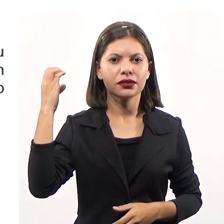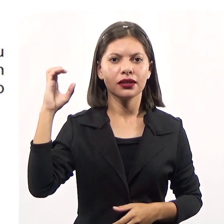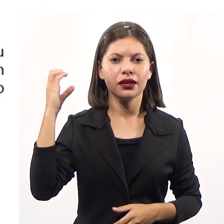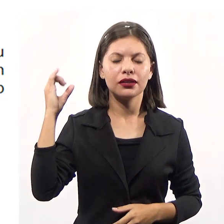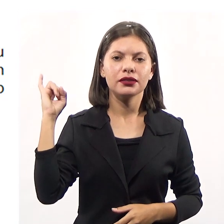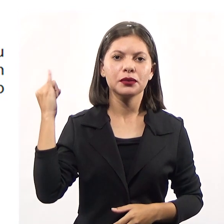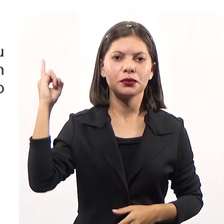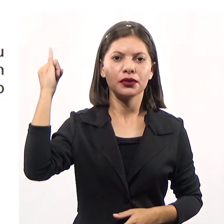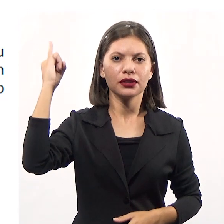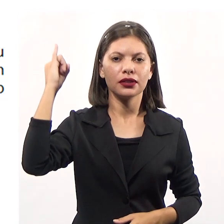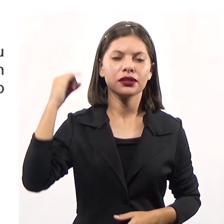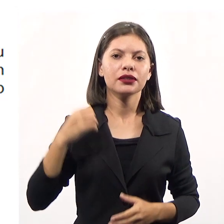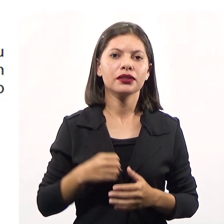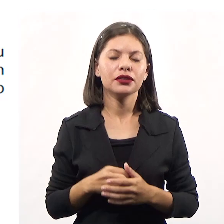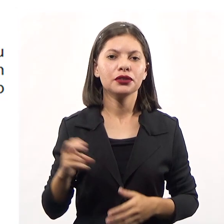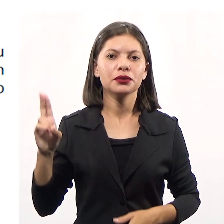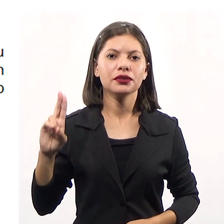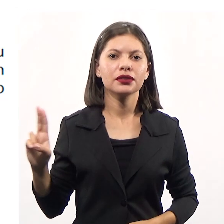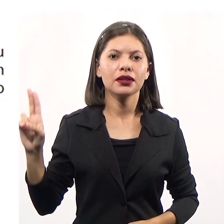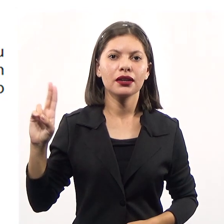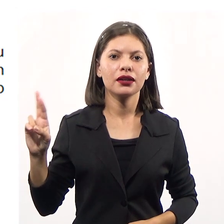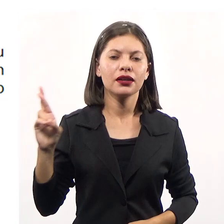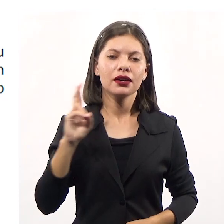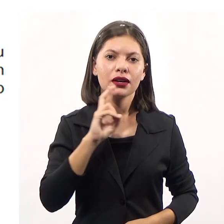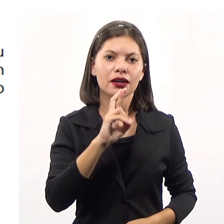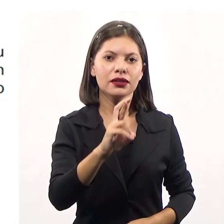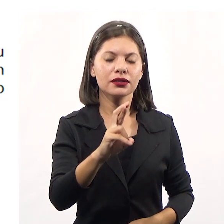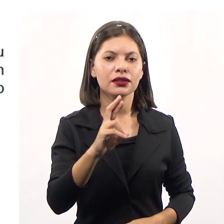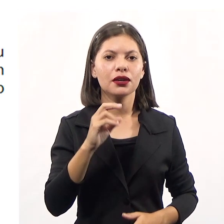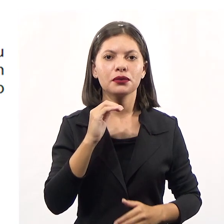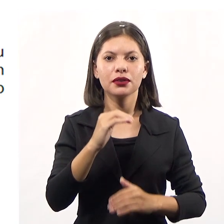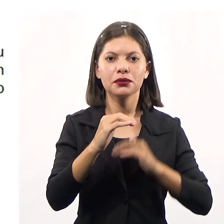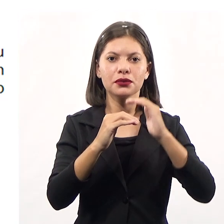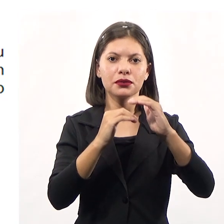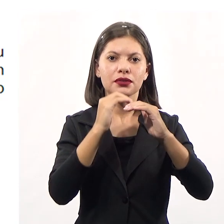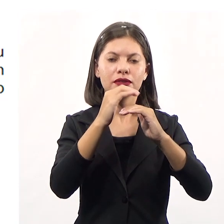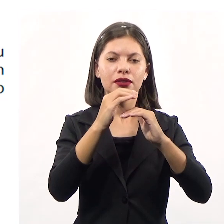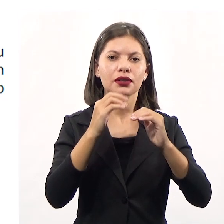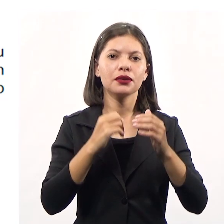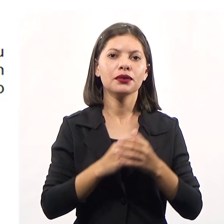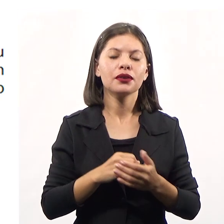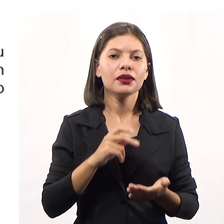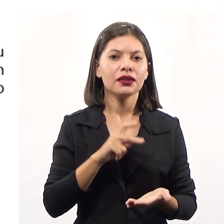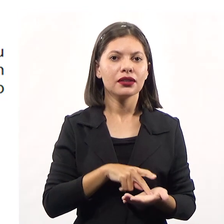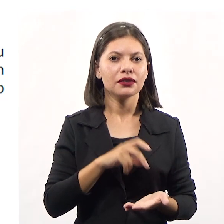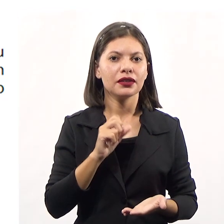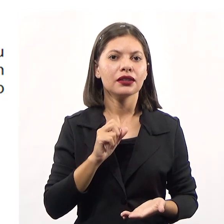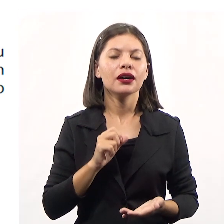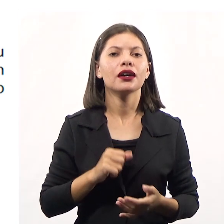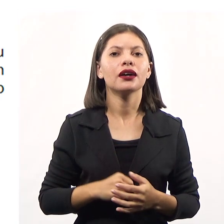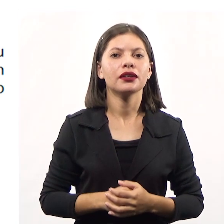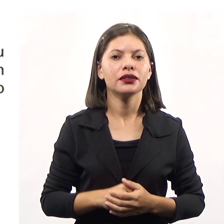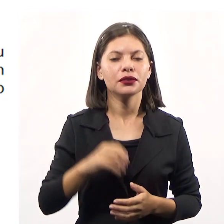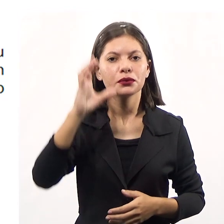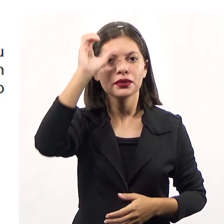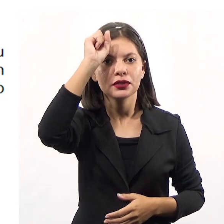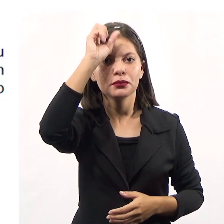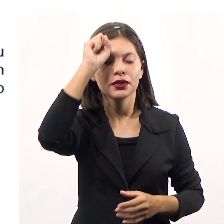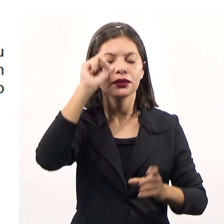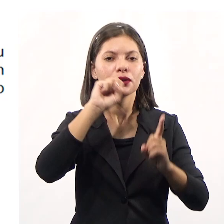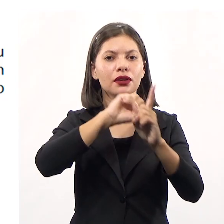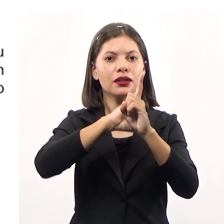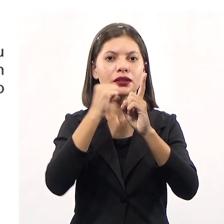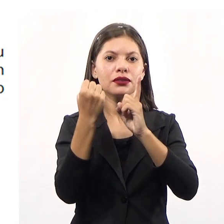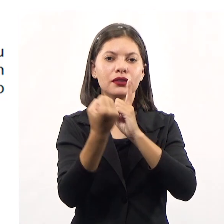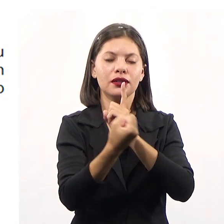ciência, né? Da importância de se utilizar a razão na construção das verdades e dos conhecimentos da